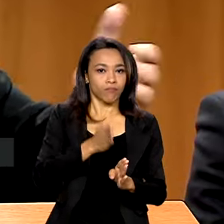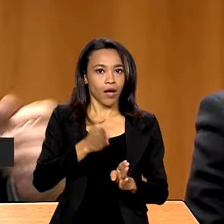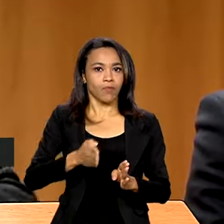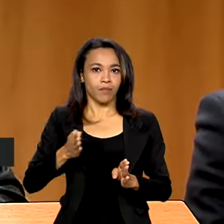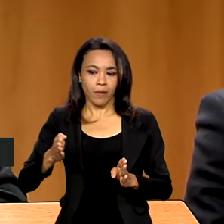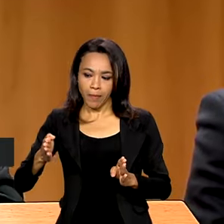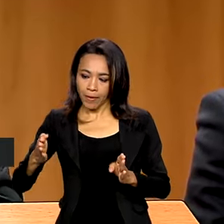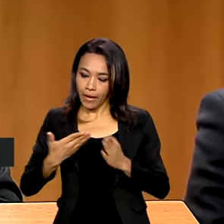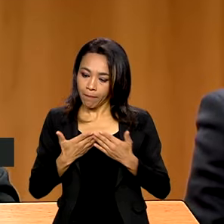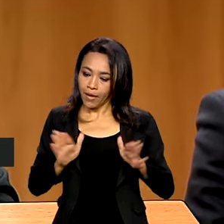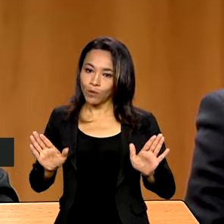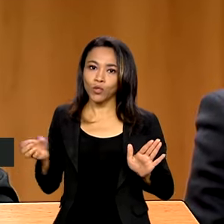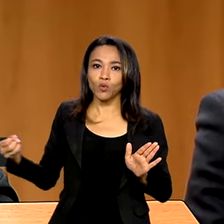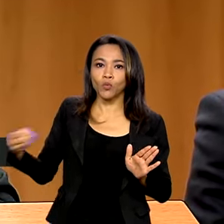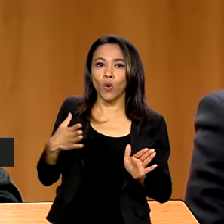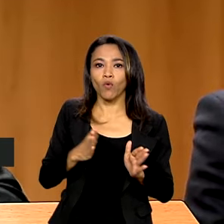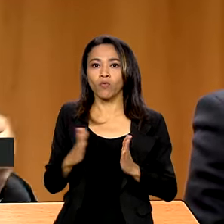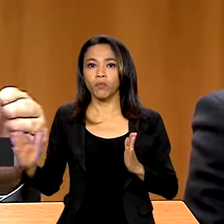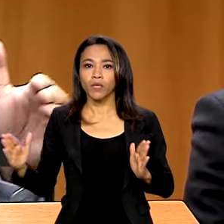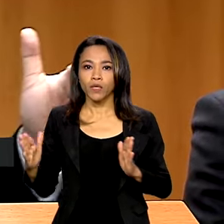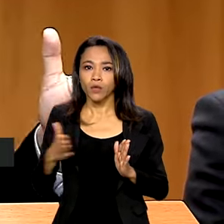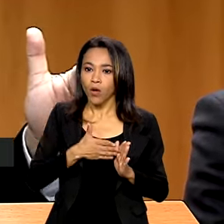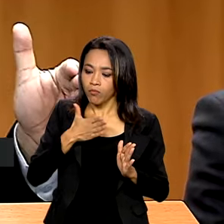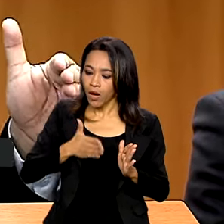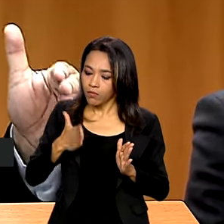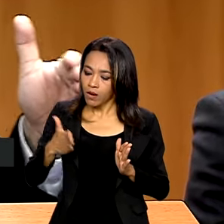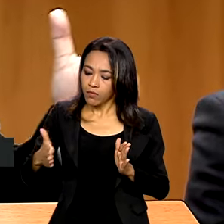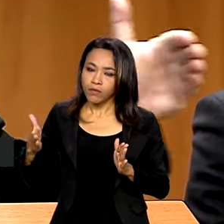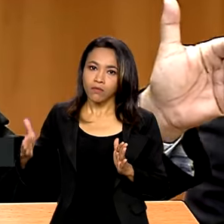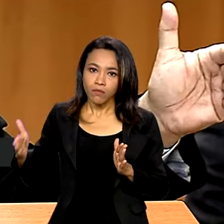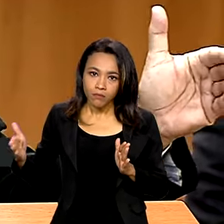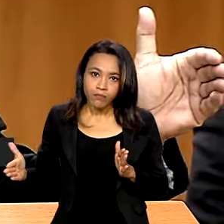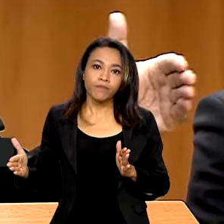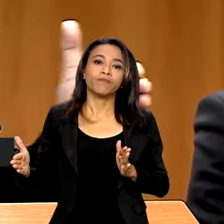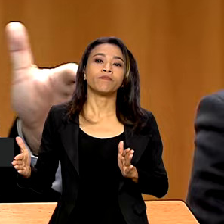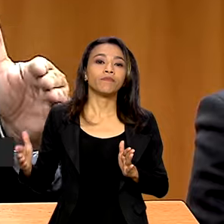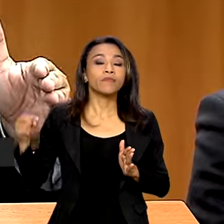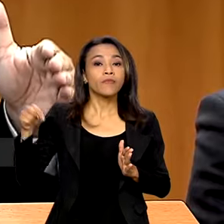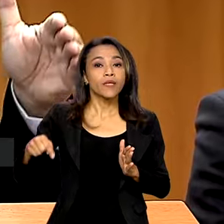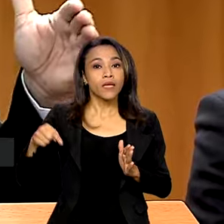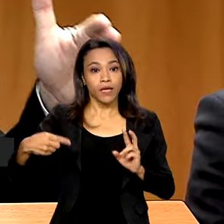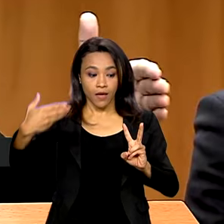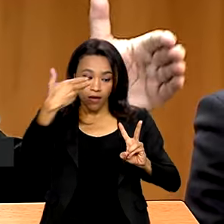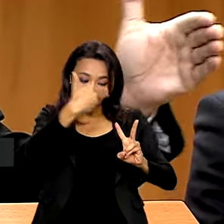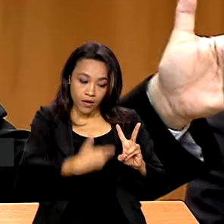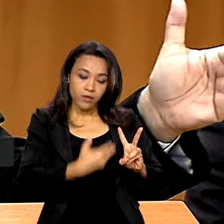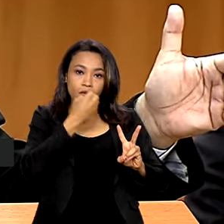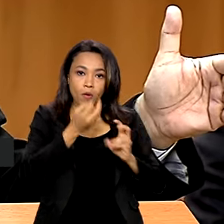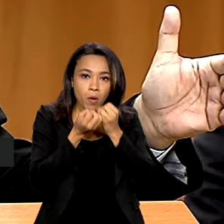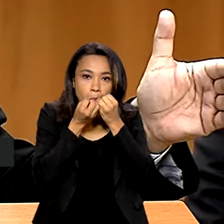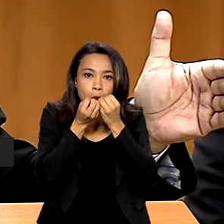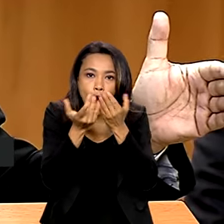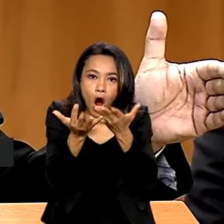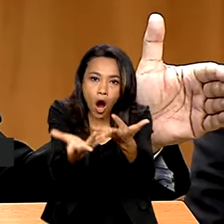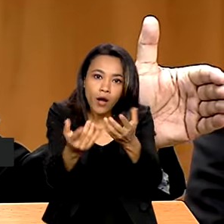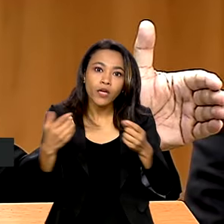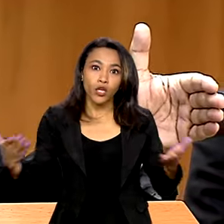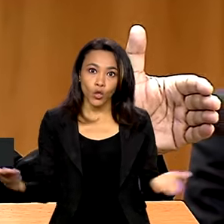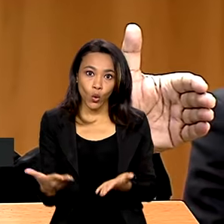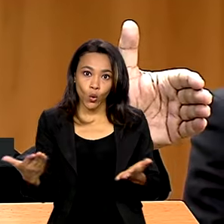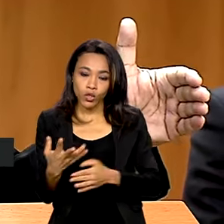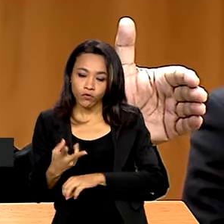outra fase em que, evidentemente, a derivação da delação premiada e das buscas e apreensões